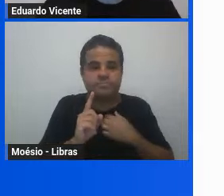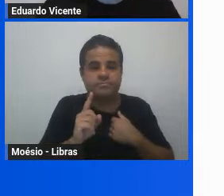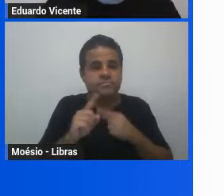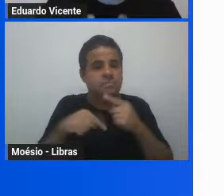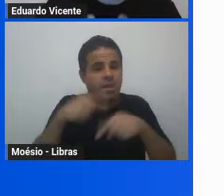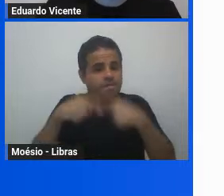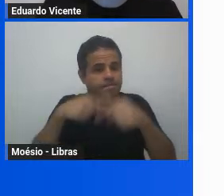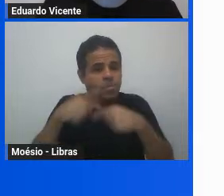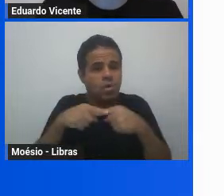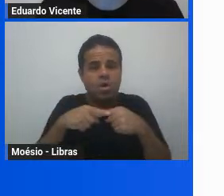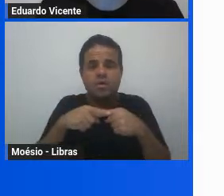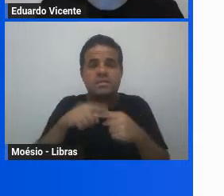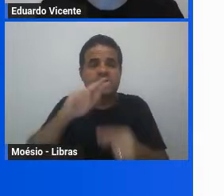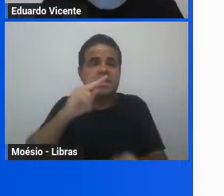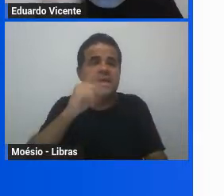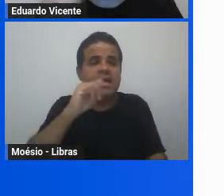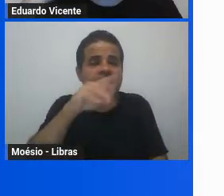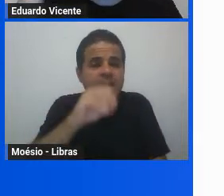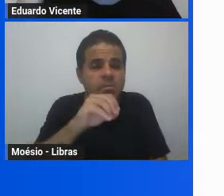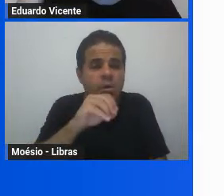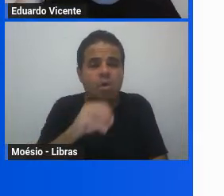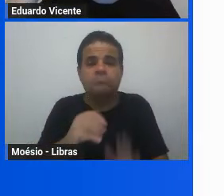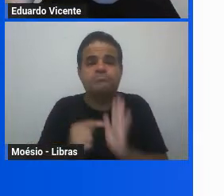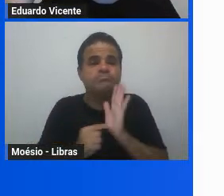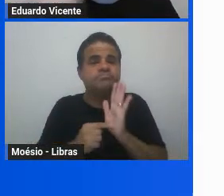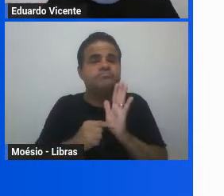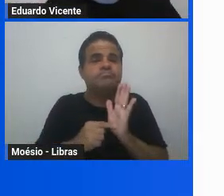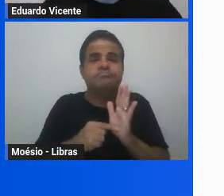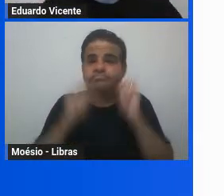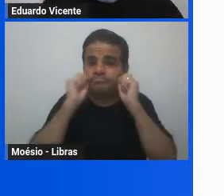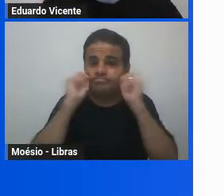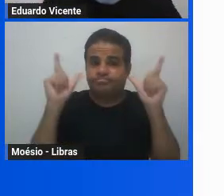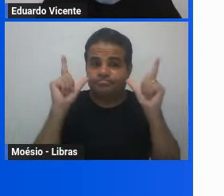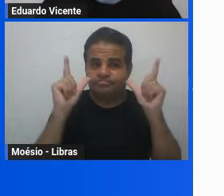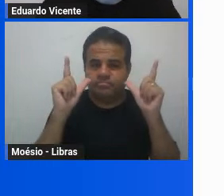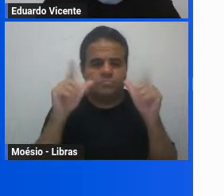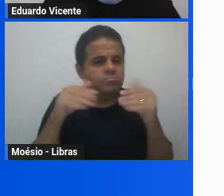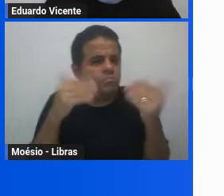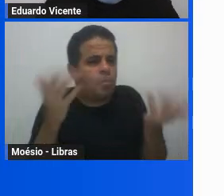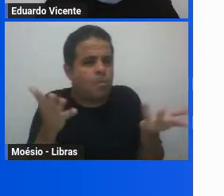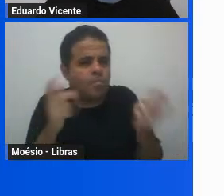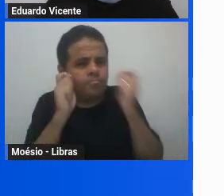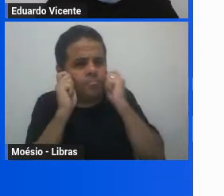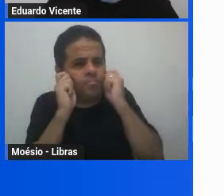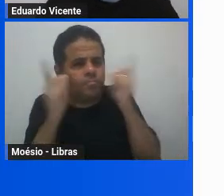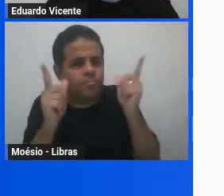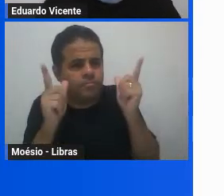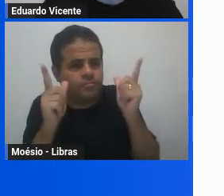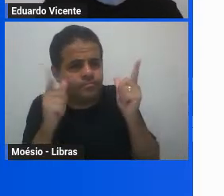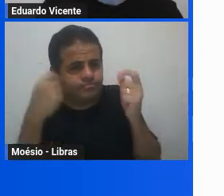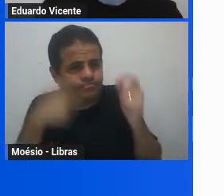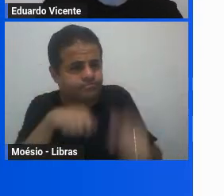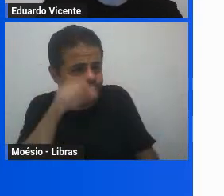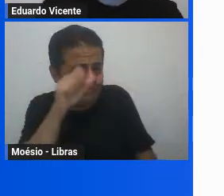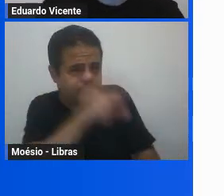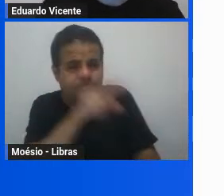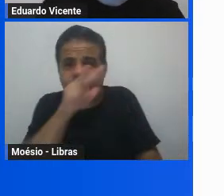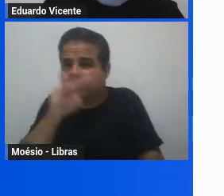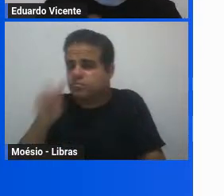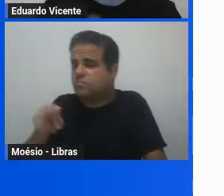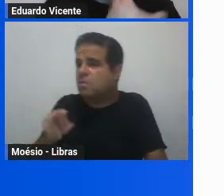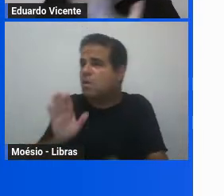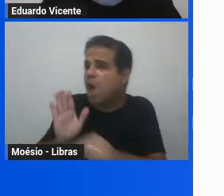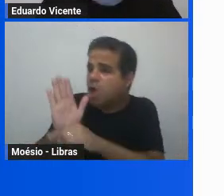está em hipoglicemia, ele vem me apresentar sinais de alerta. E quais são esses sinais de alerta que eu preciso olhar para uma pessoa e